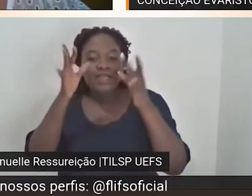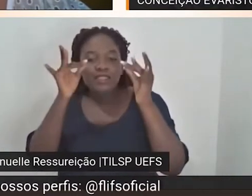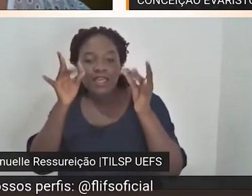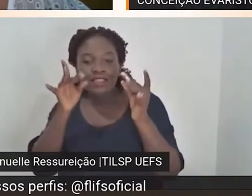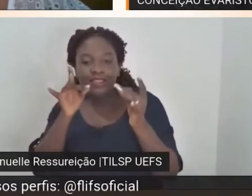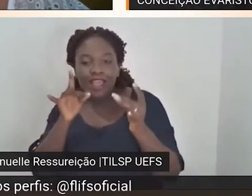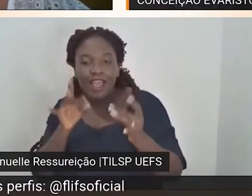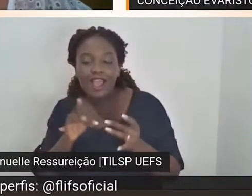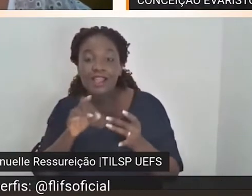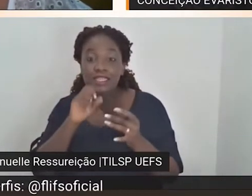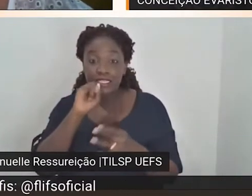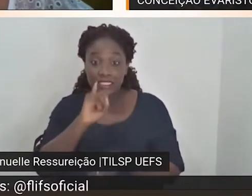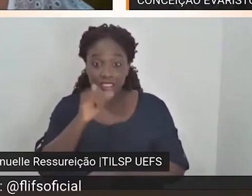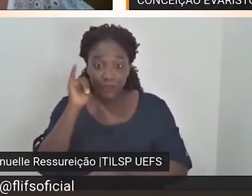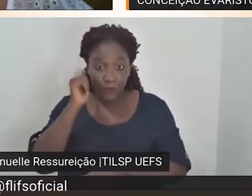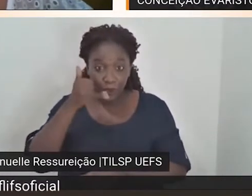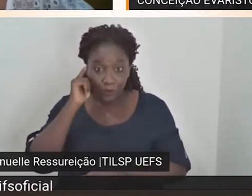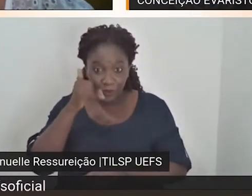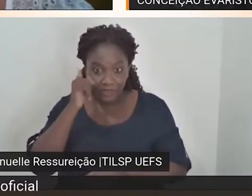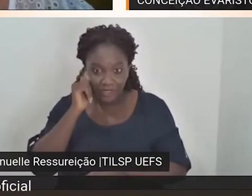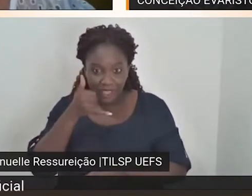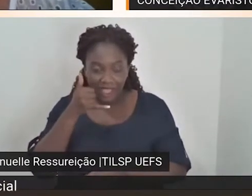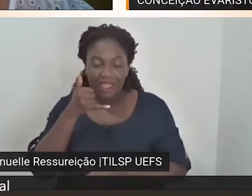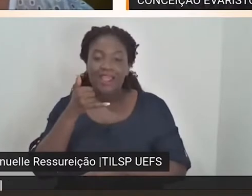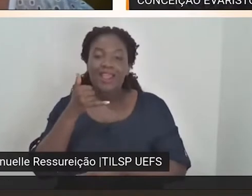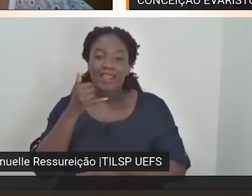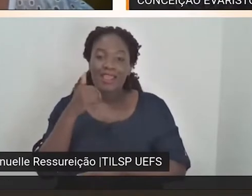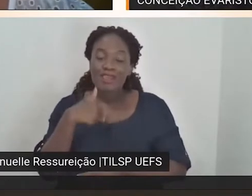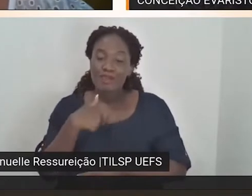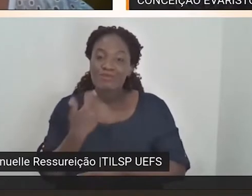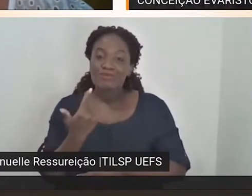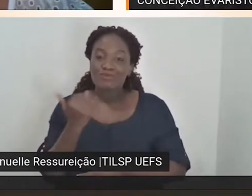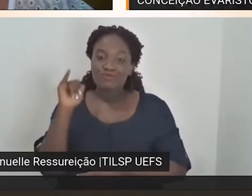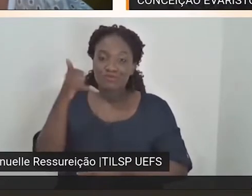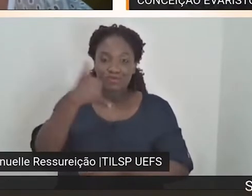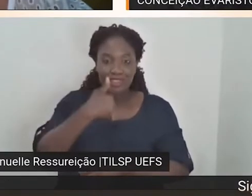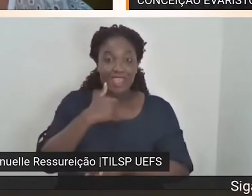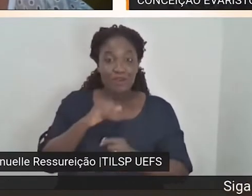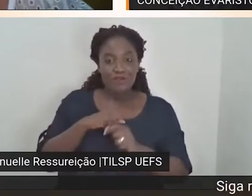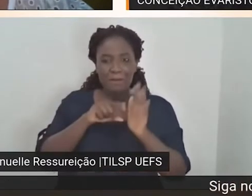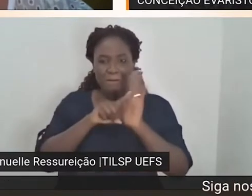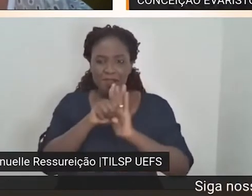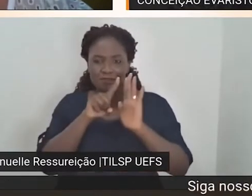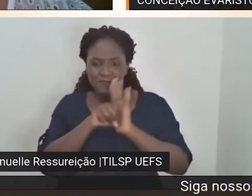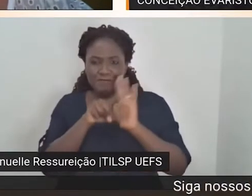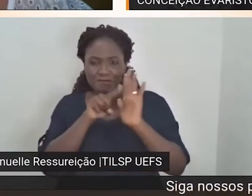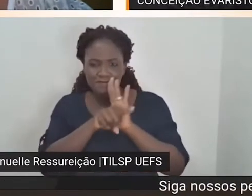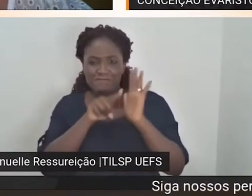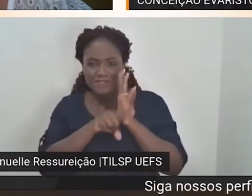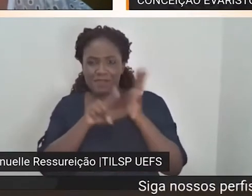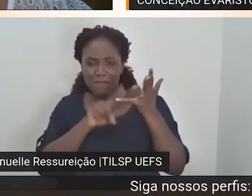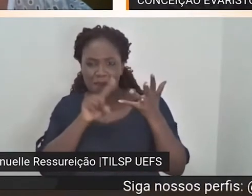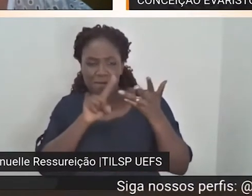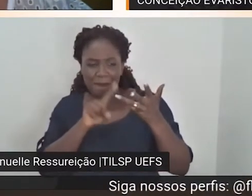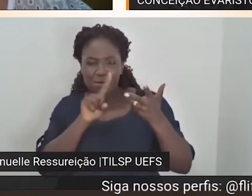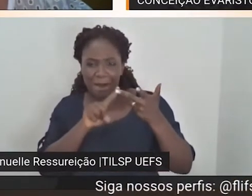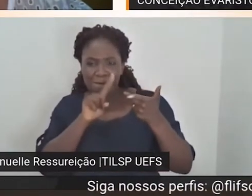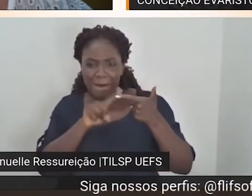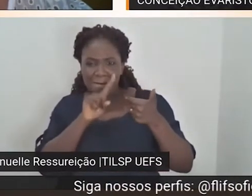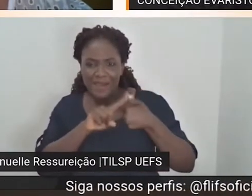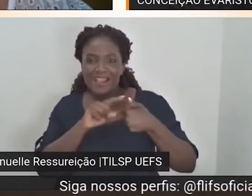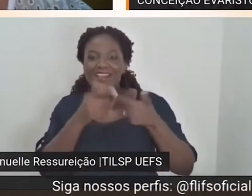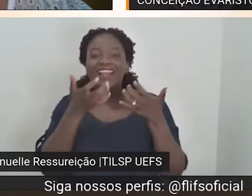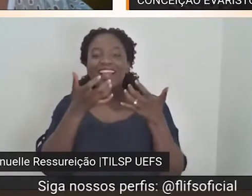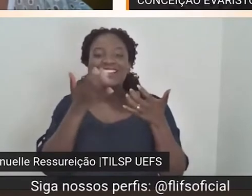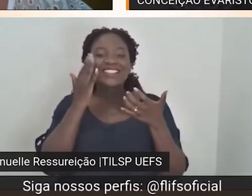Se você me contar uma coisa, eu vou ficar perguntando exaustivamente, eu quero saber